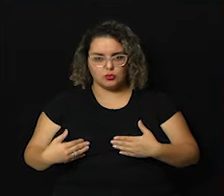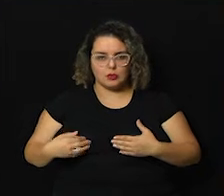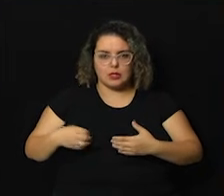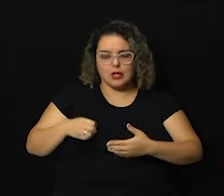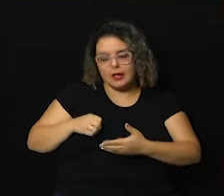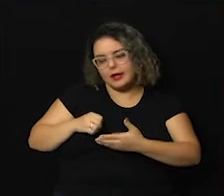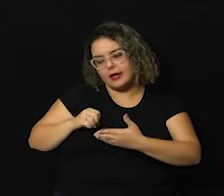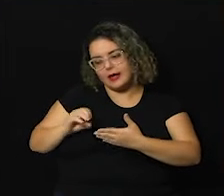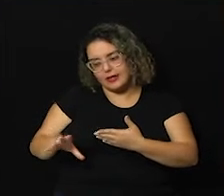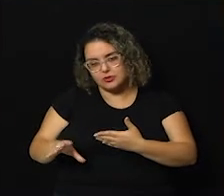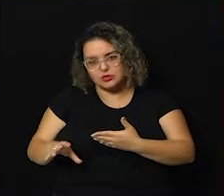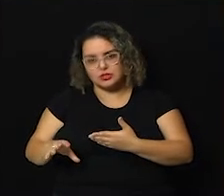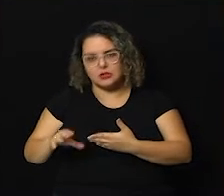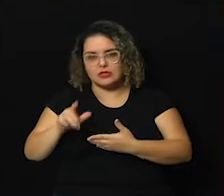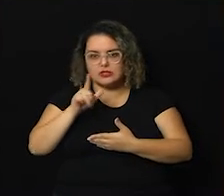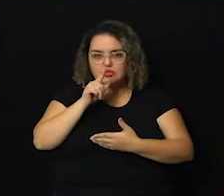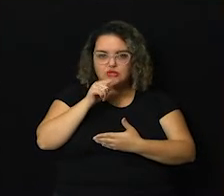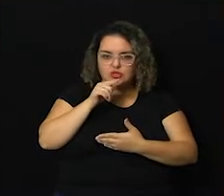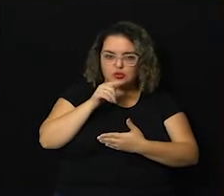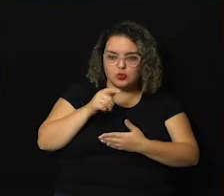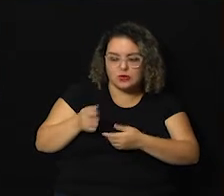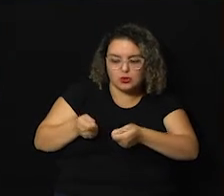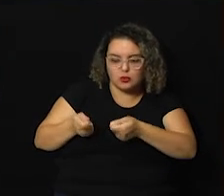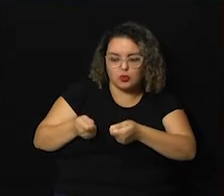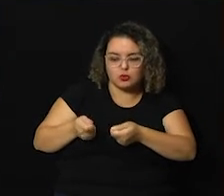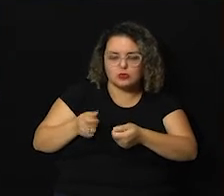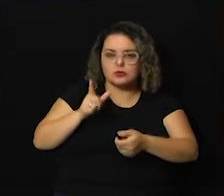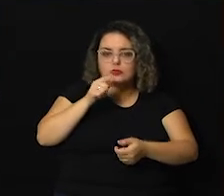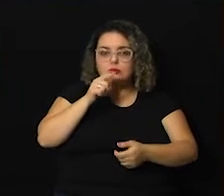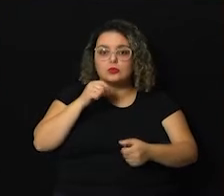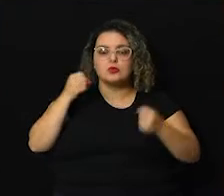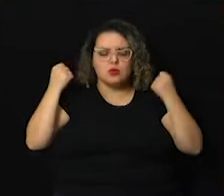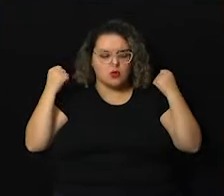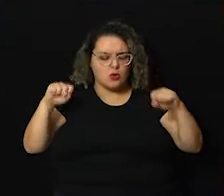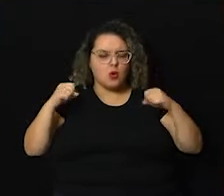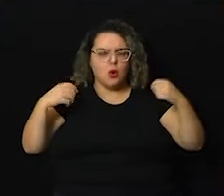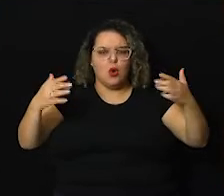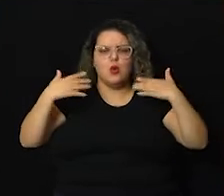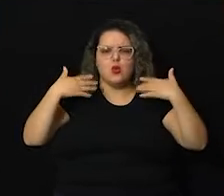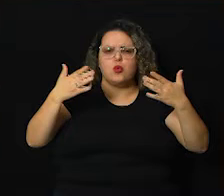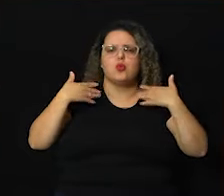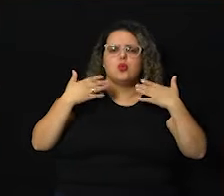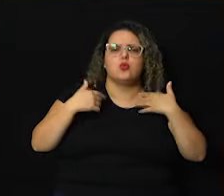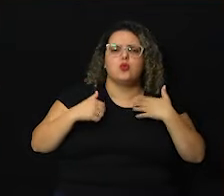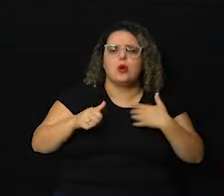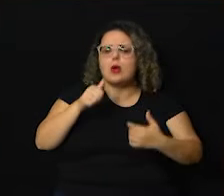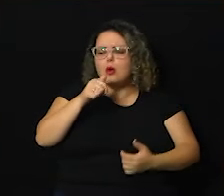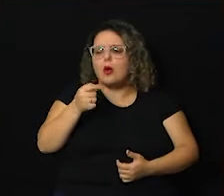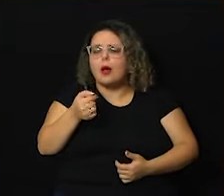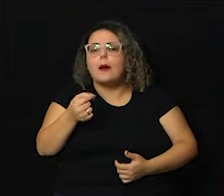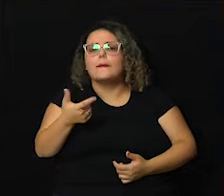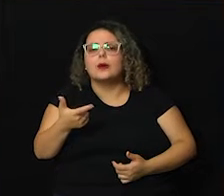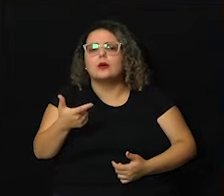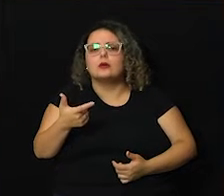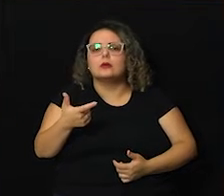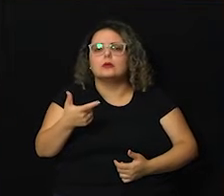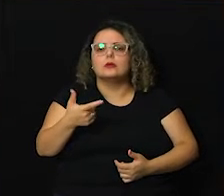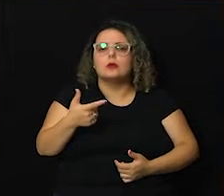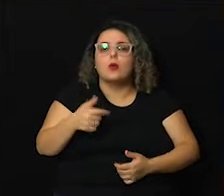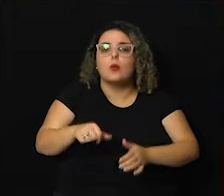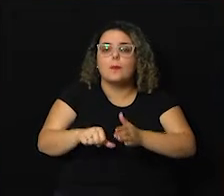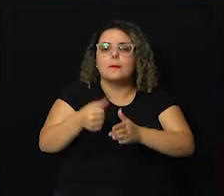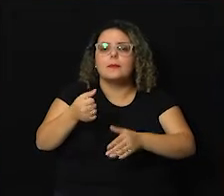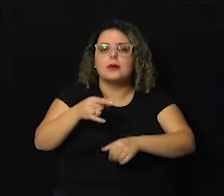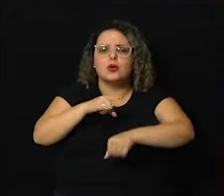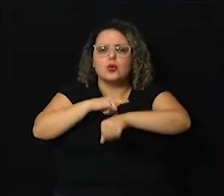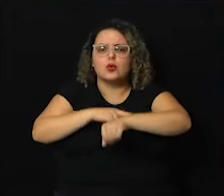a economia de água. É fácil de perceber. Quando você sabe fazer um exercício, está muito calor, e bebe pouca água, o